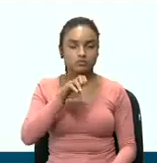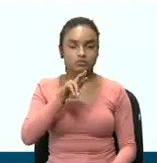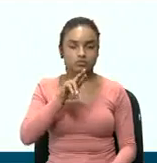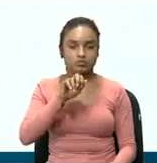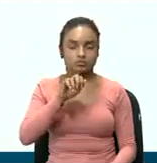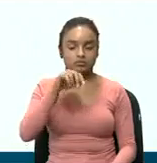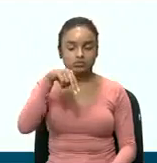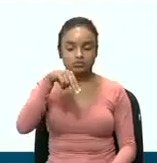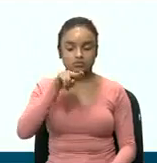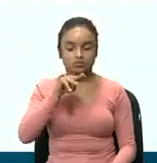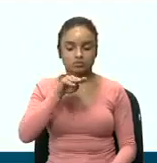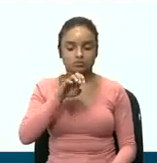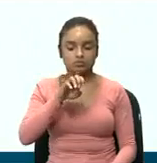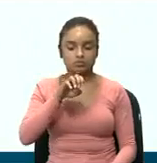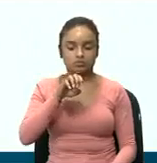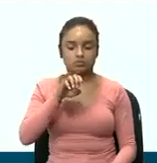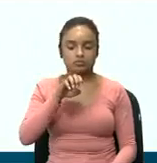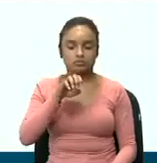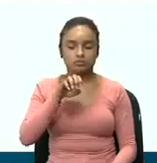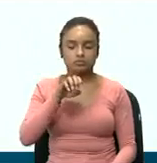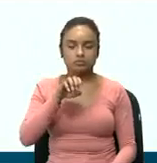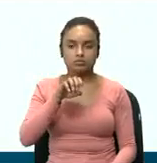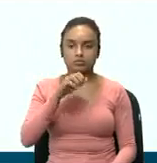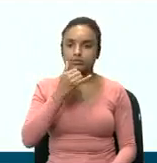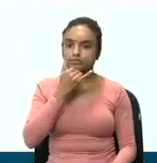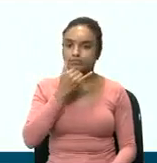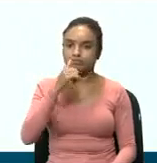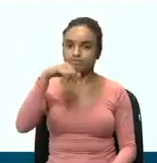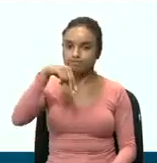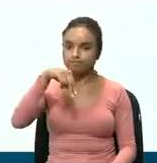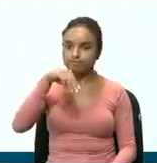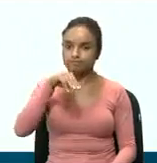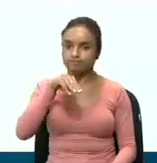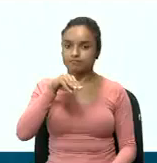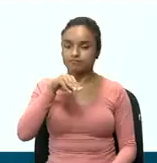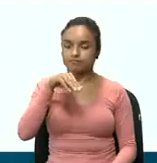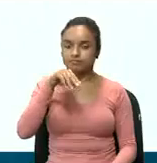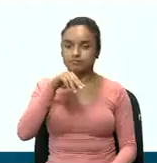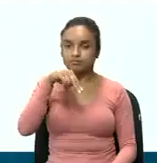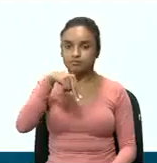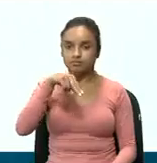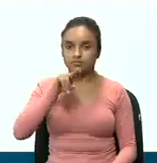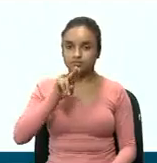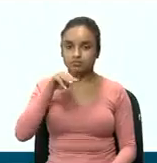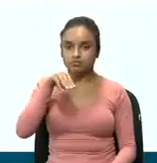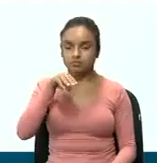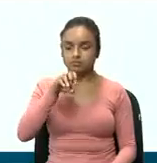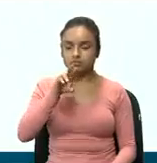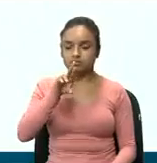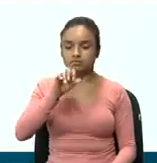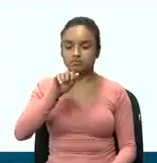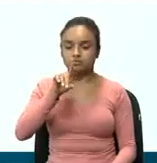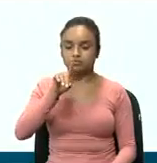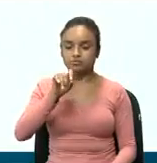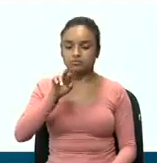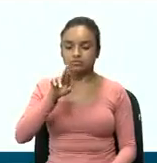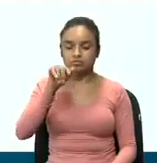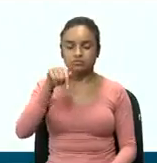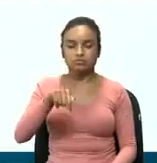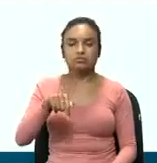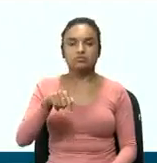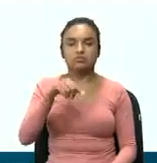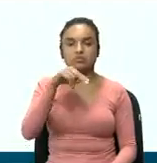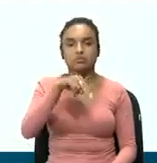acaba sendo maior que 1 sobre raiz de n mais 1. Então, esse fato acaba então